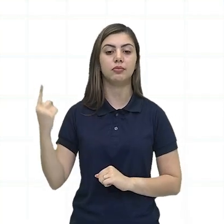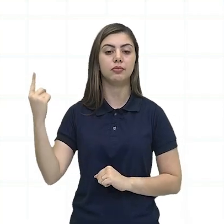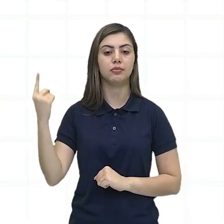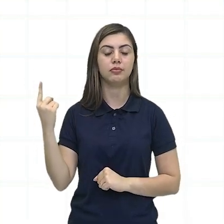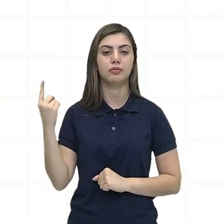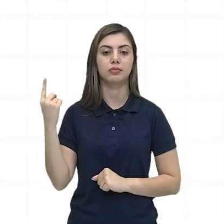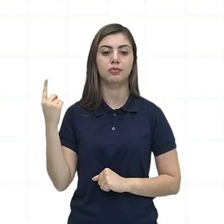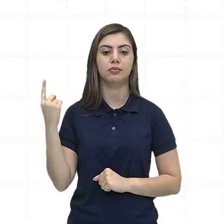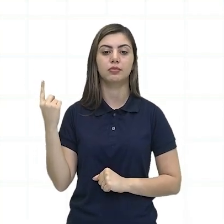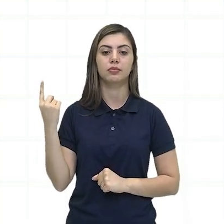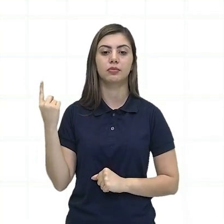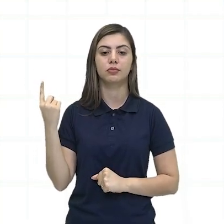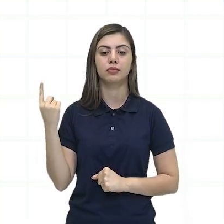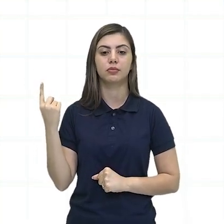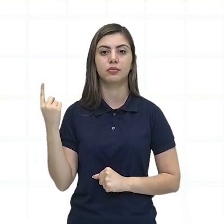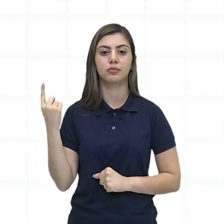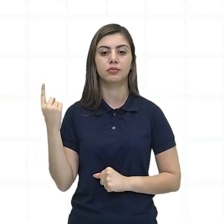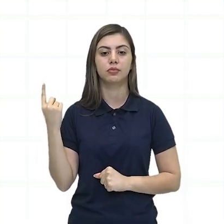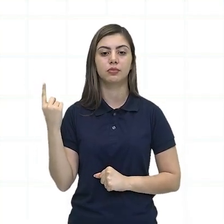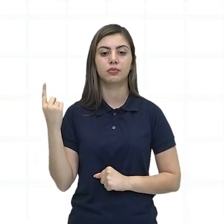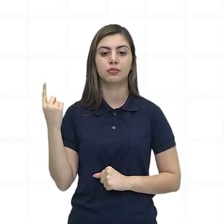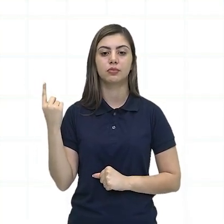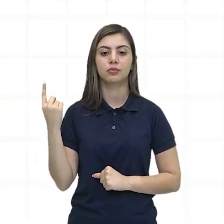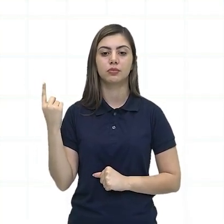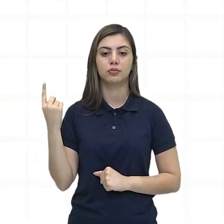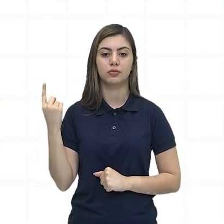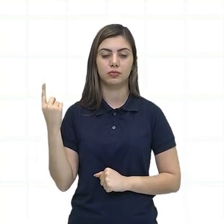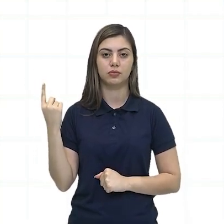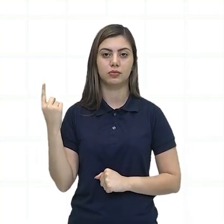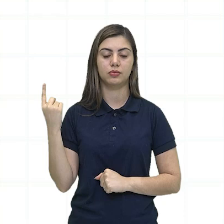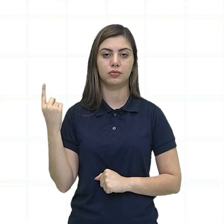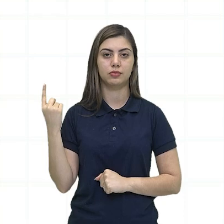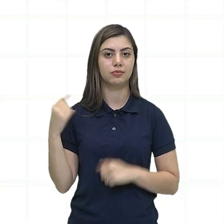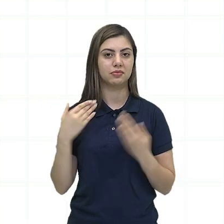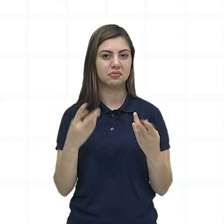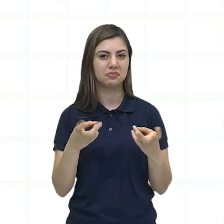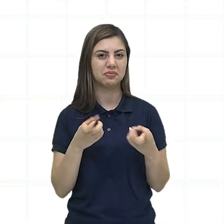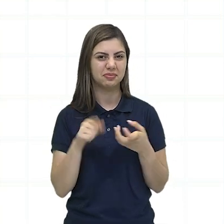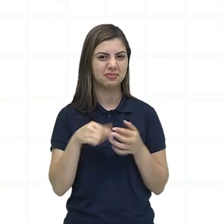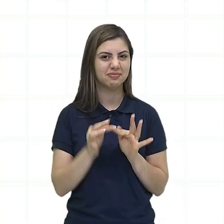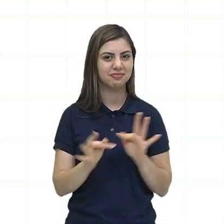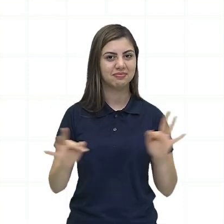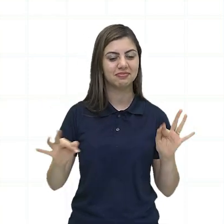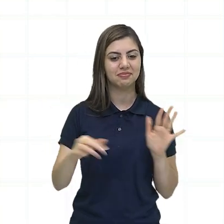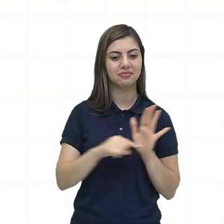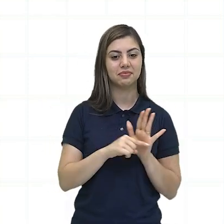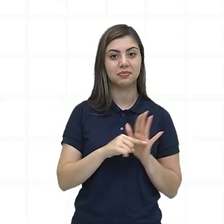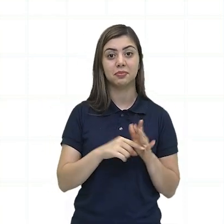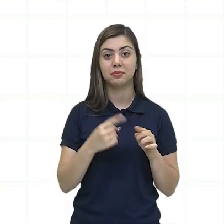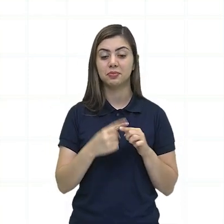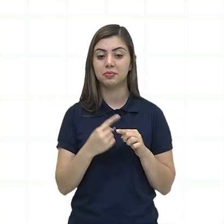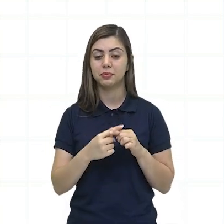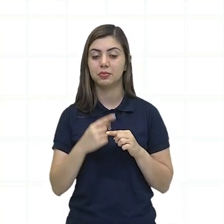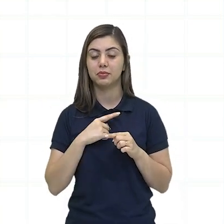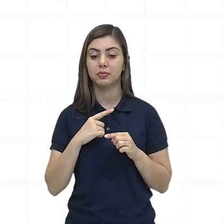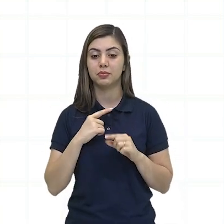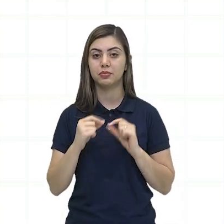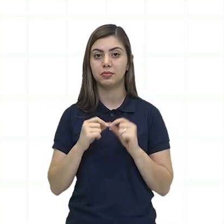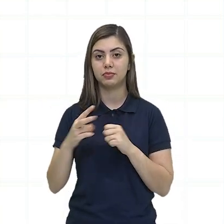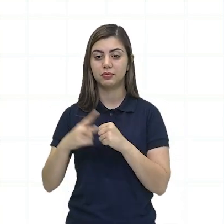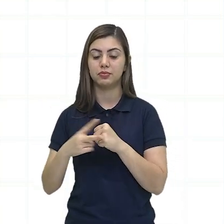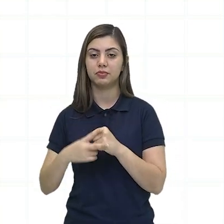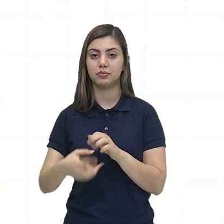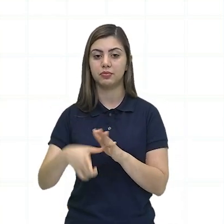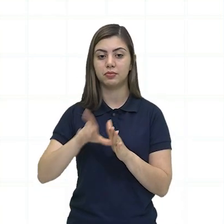like math. Olha só a negativa. Acrescentei o do not antes do